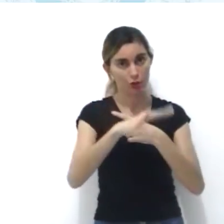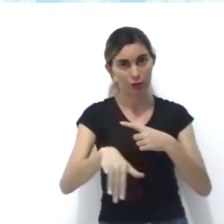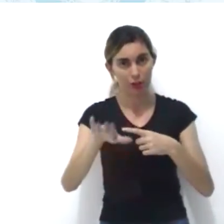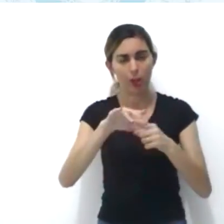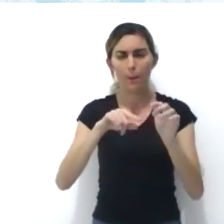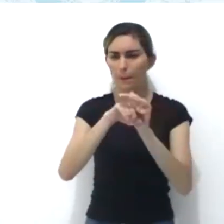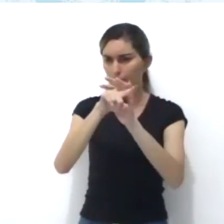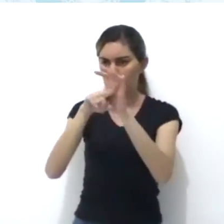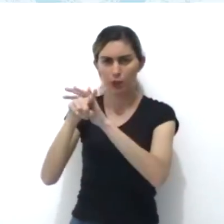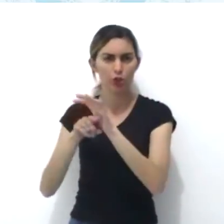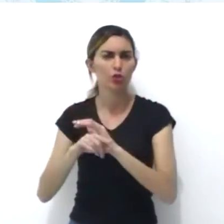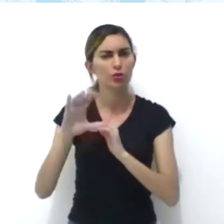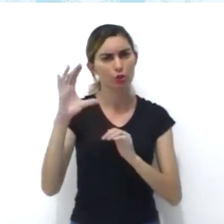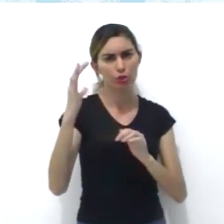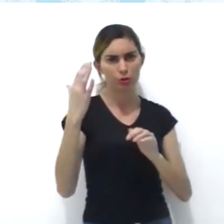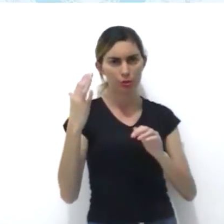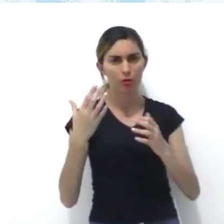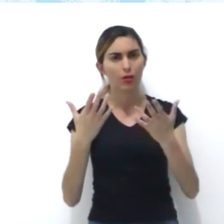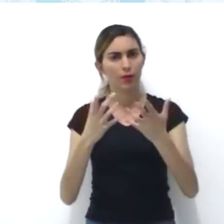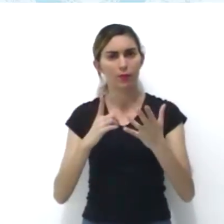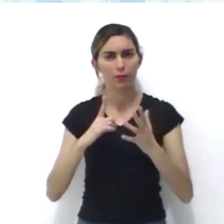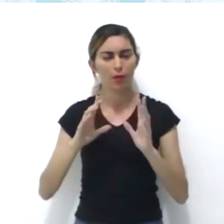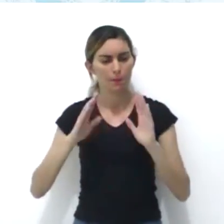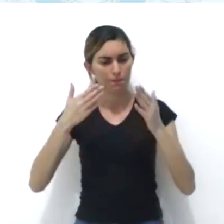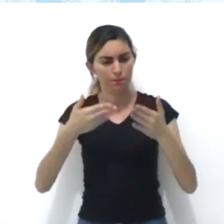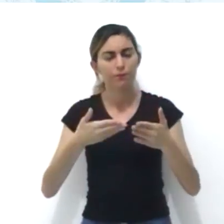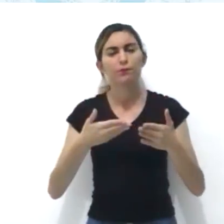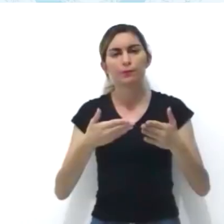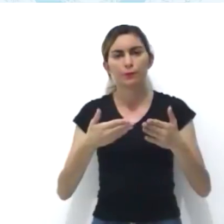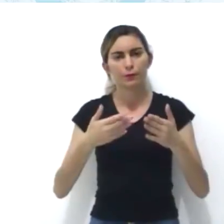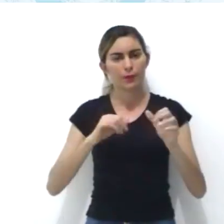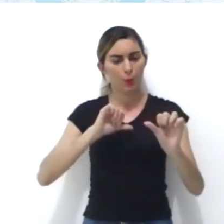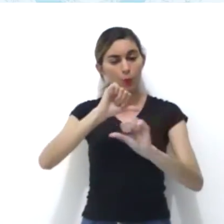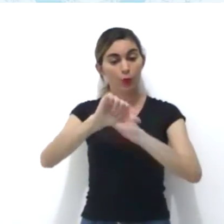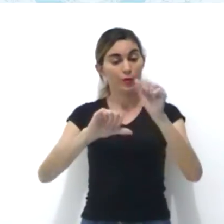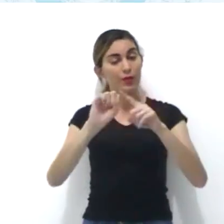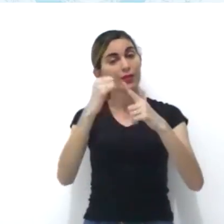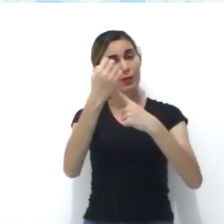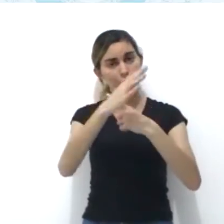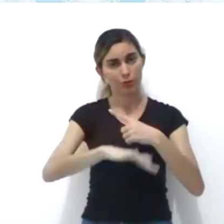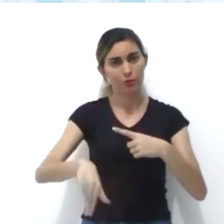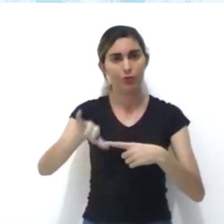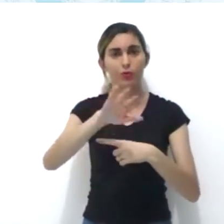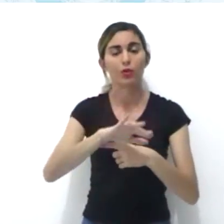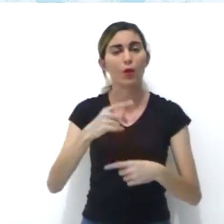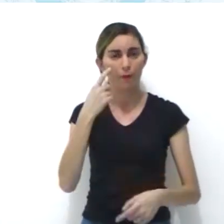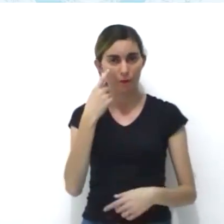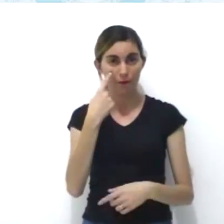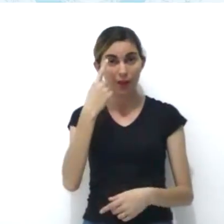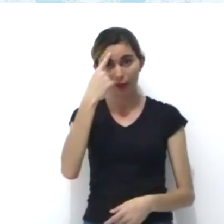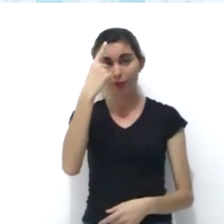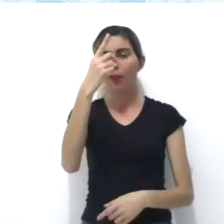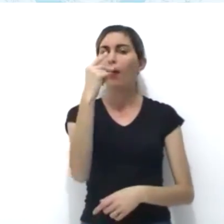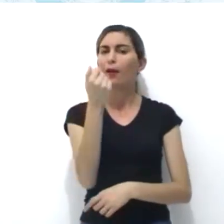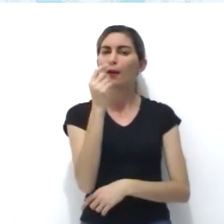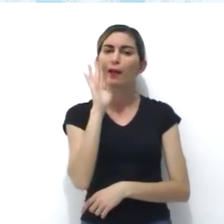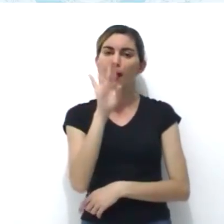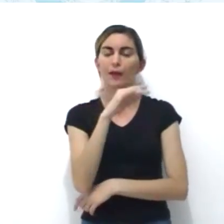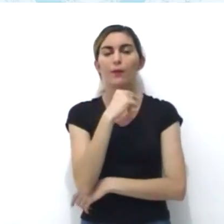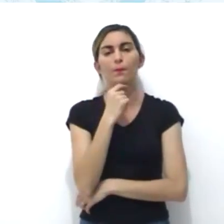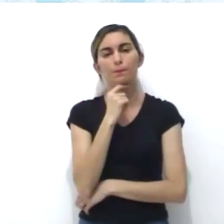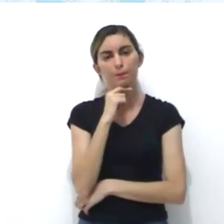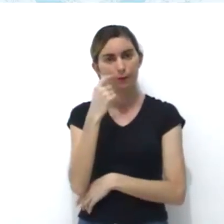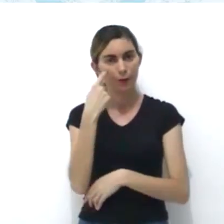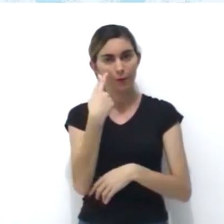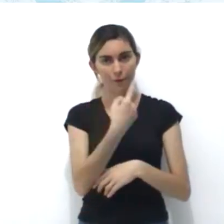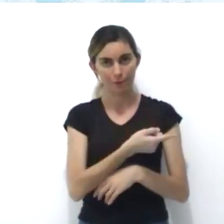transformação social, das pesquisas científicas terem esse cunho, né, de uma transformação social? Olha que ideia